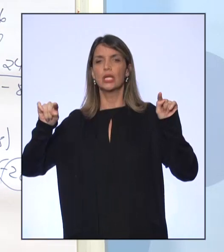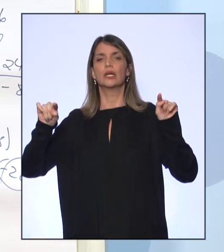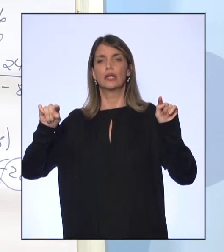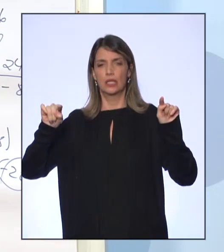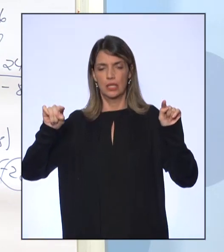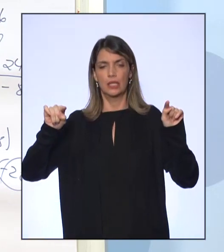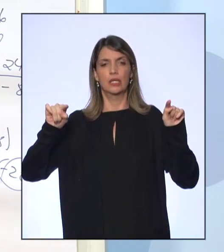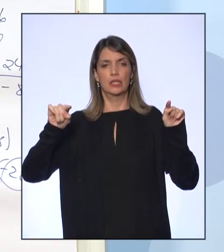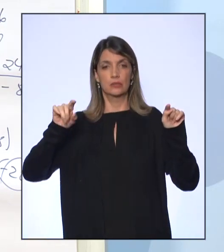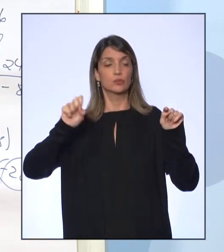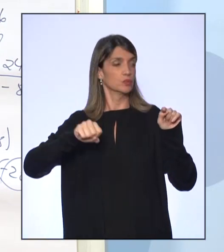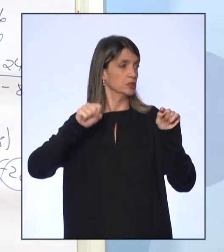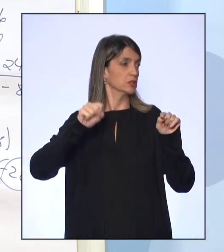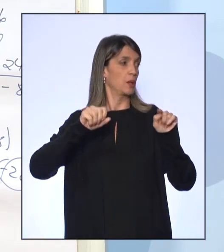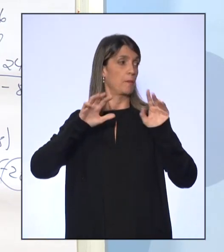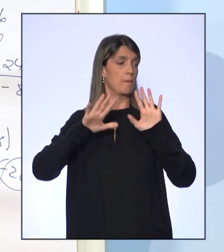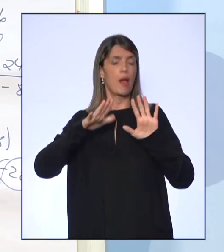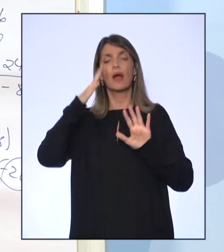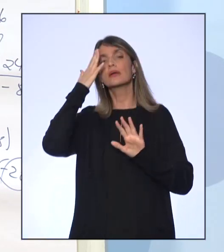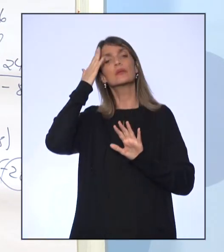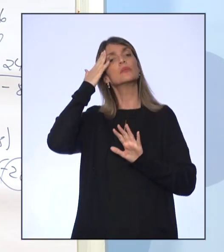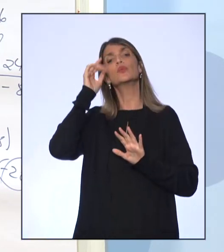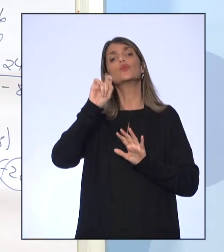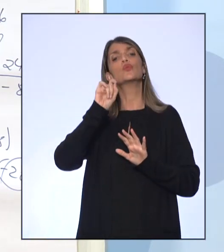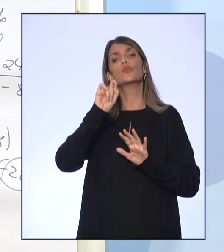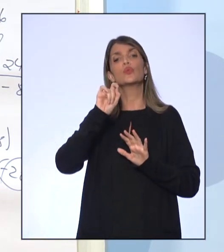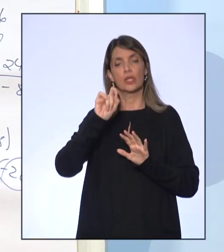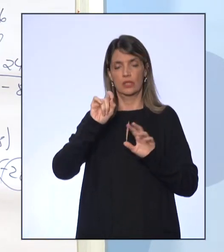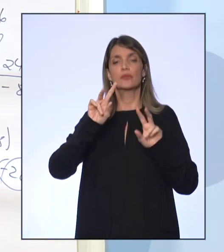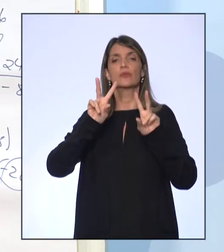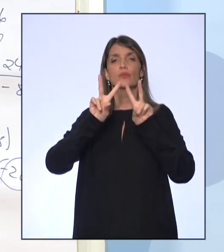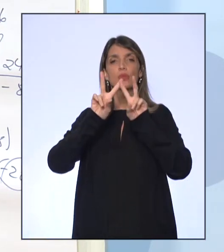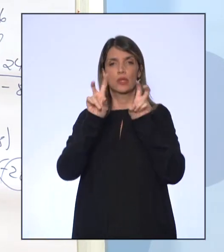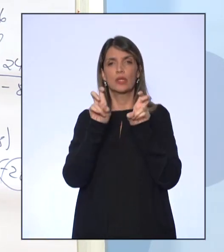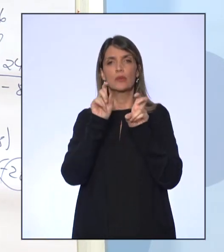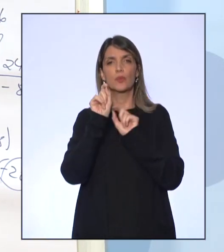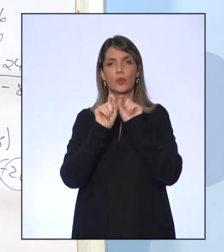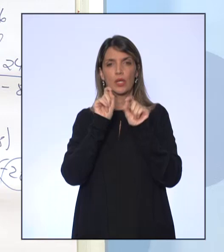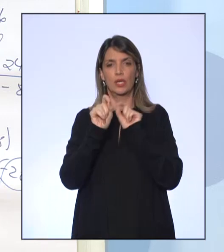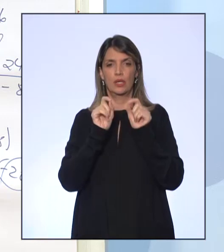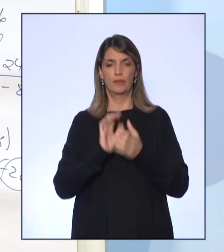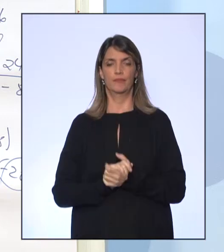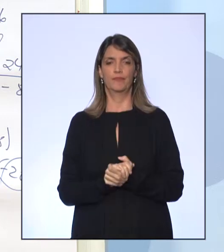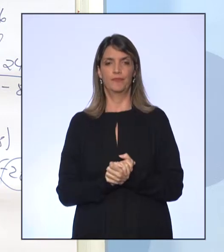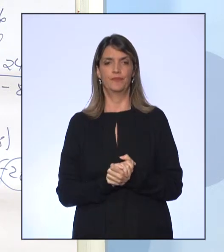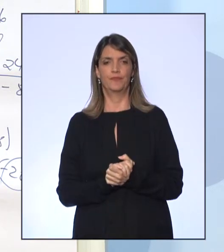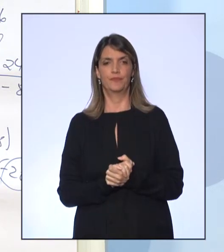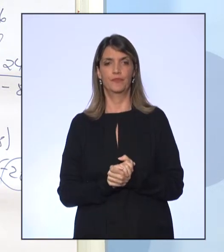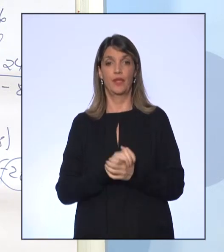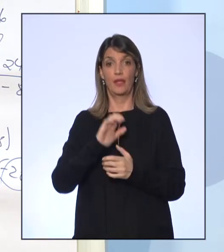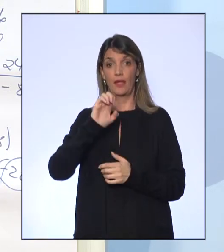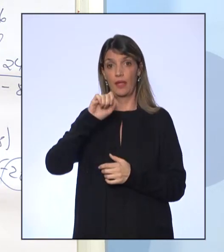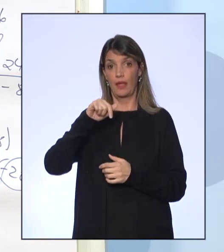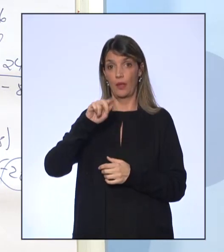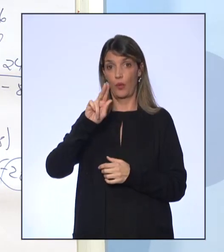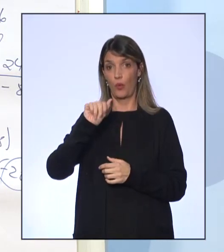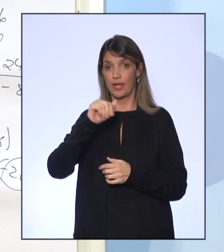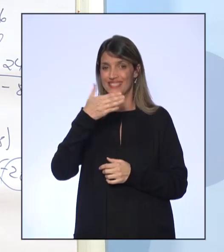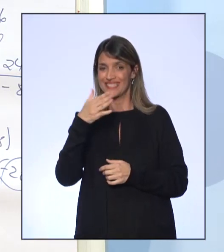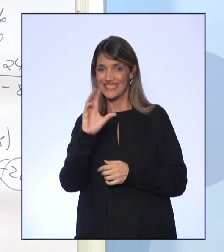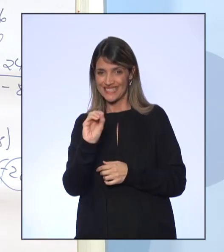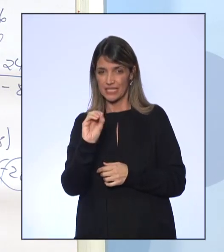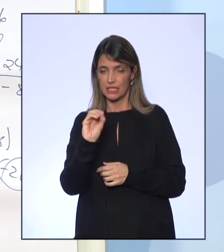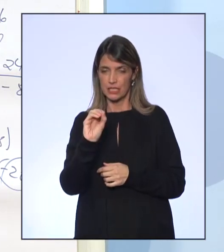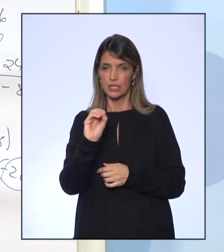estar alinhados, mas eu quero saber um do termo deles. Basicamente, eu vou fazer o que a gente chama de equação, né? Eu vou cair